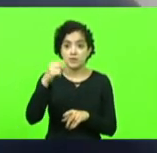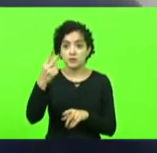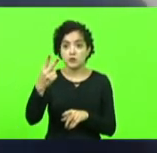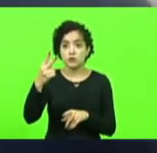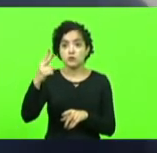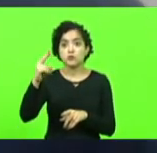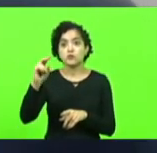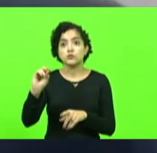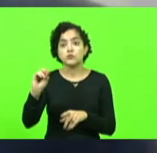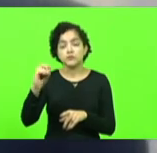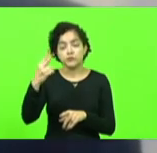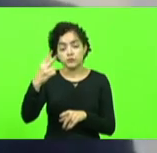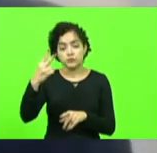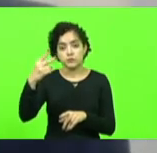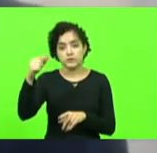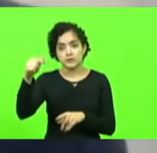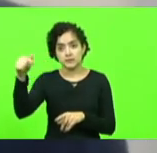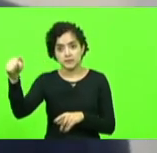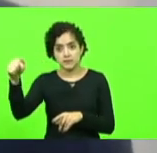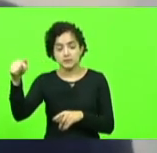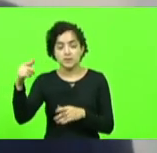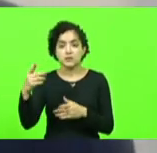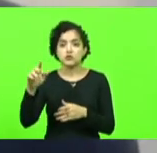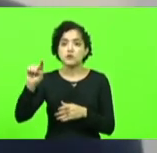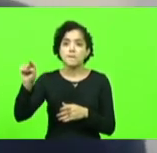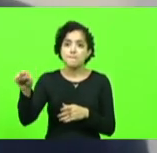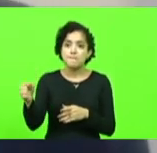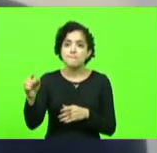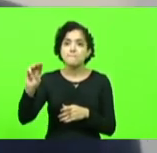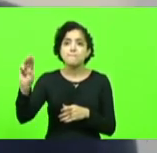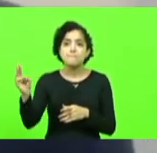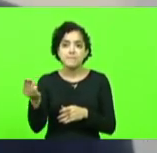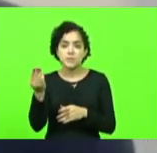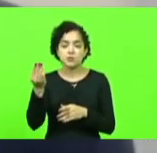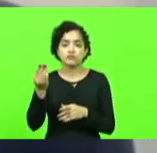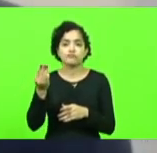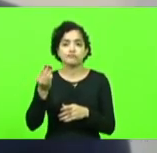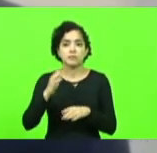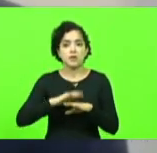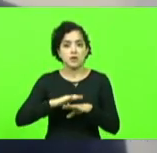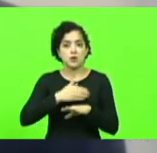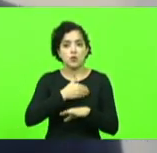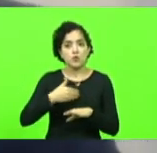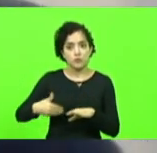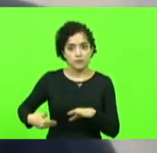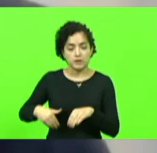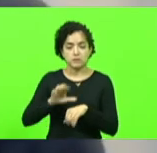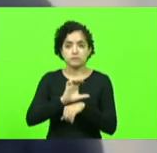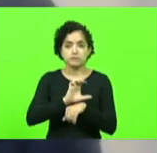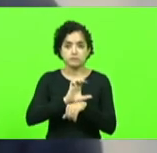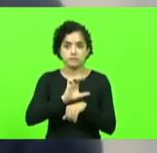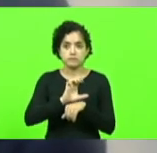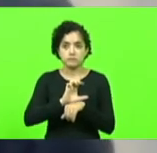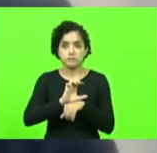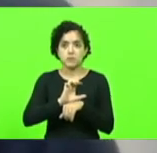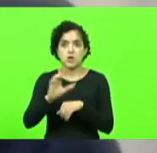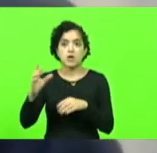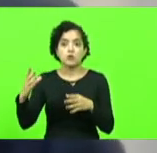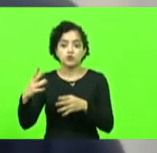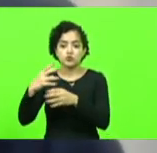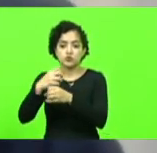R$1.217.000 do Governo do Estado de Santa Catarina. Esses valores eles são integralmente